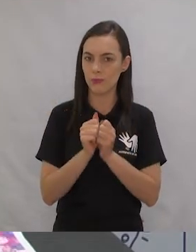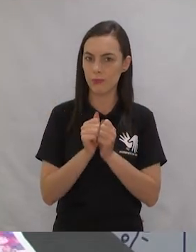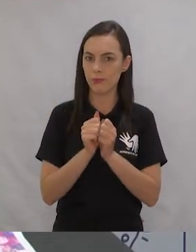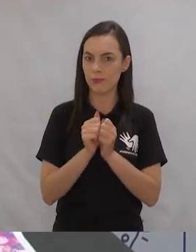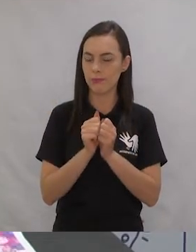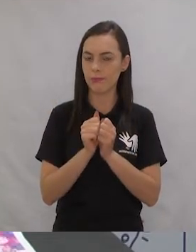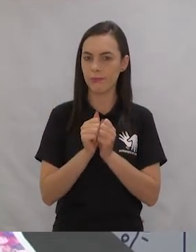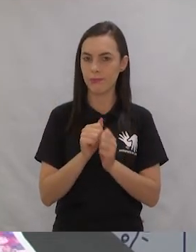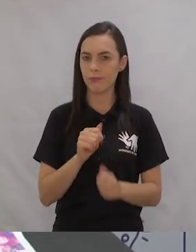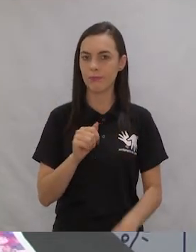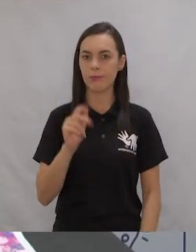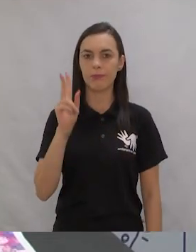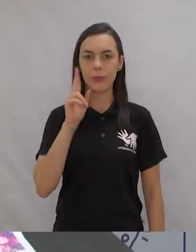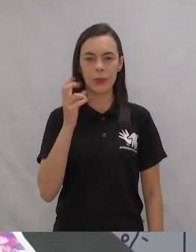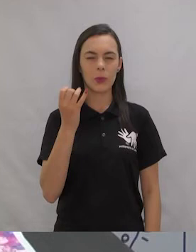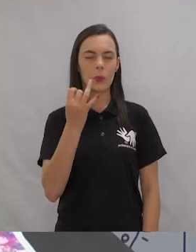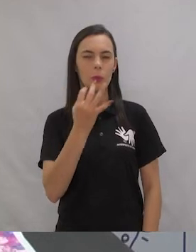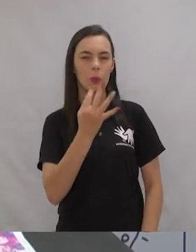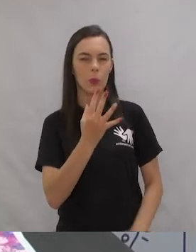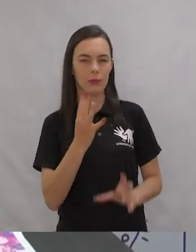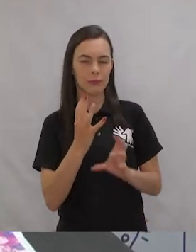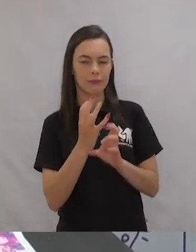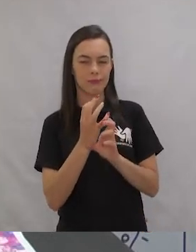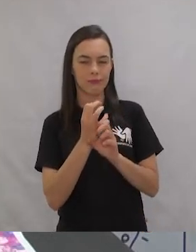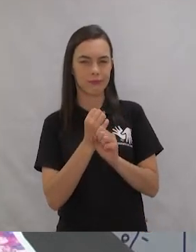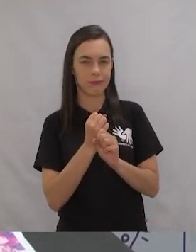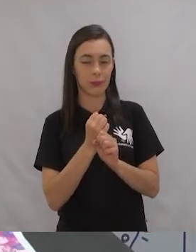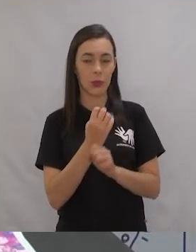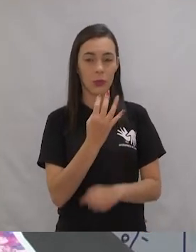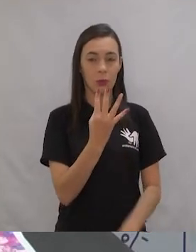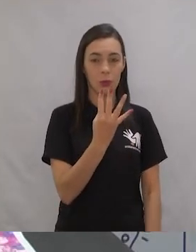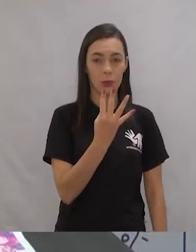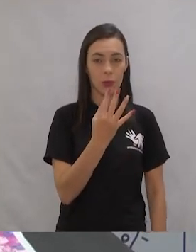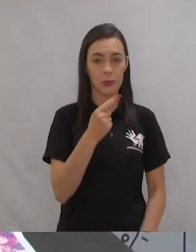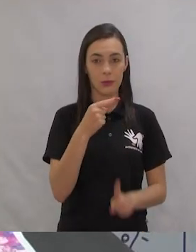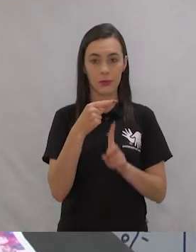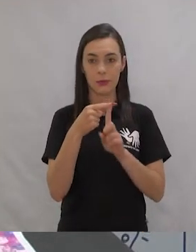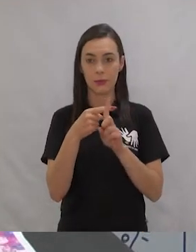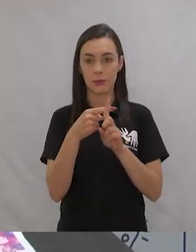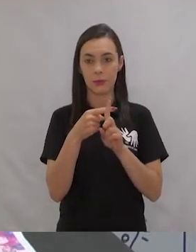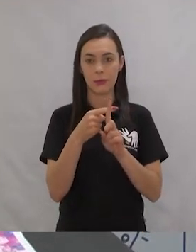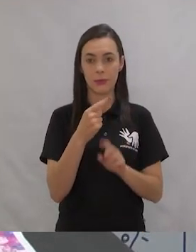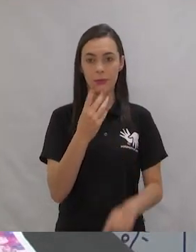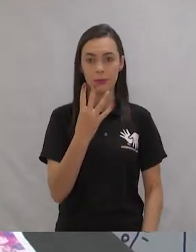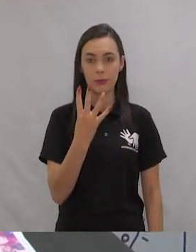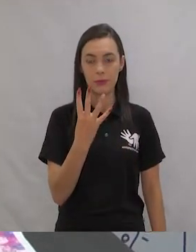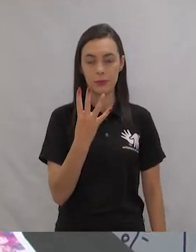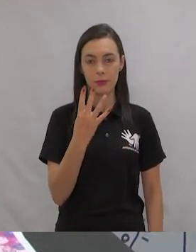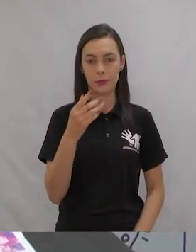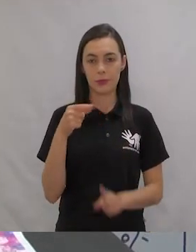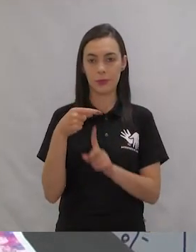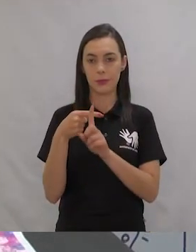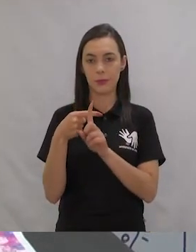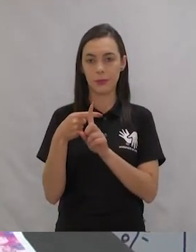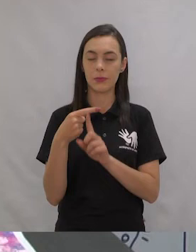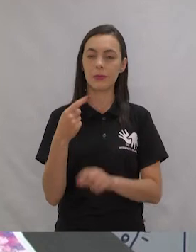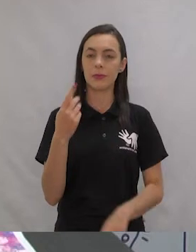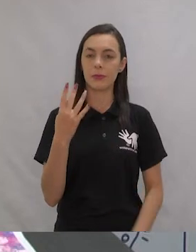todos esses resultados, essas quantidades. 4 mais